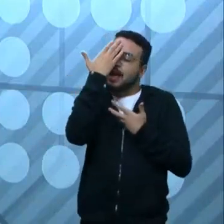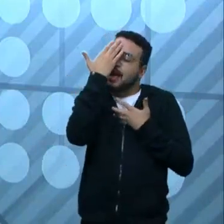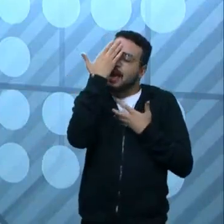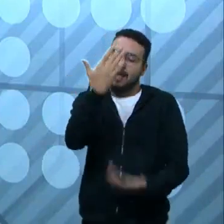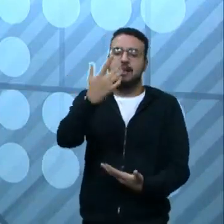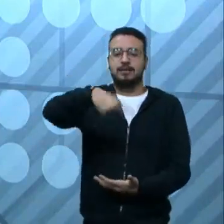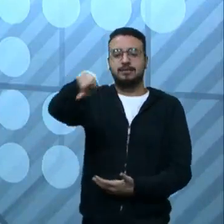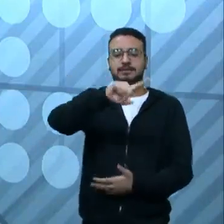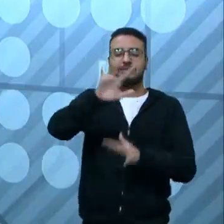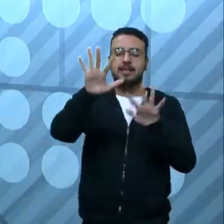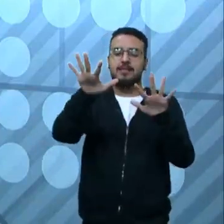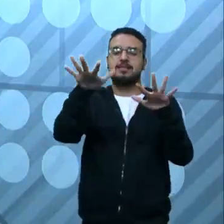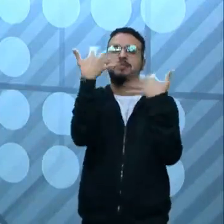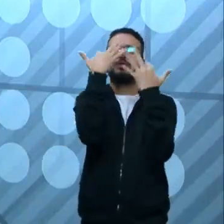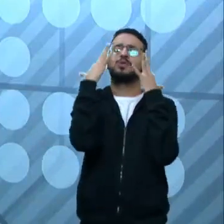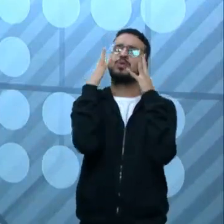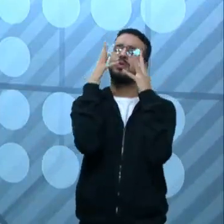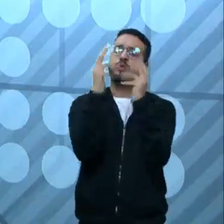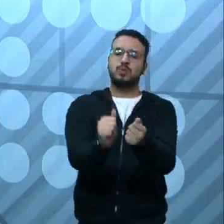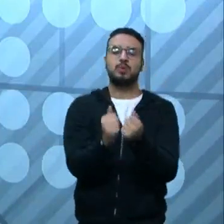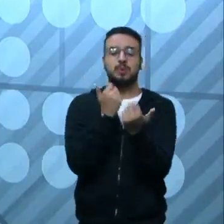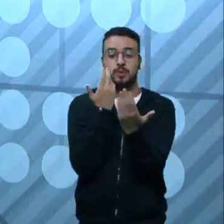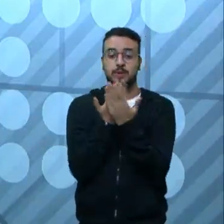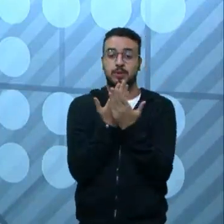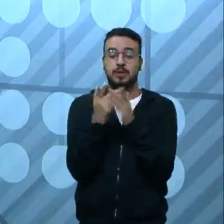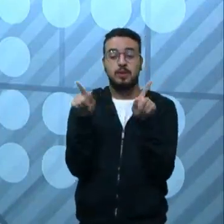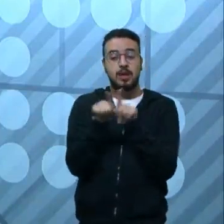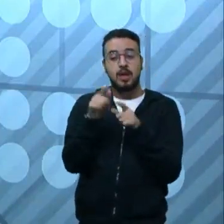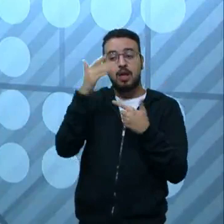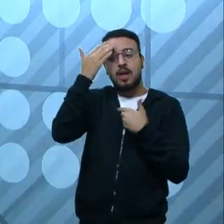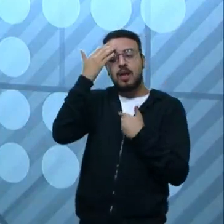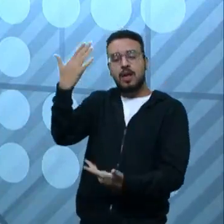a atenção de vocês em todas as teleaulas, também agradecer aos